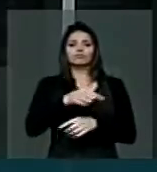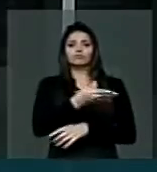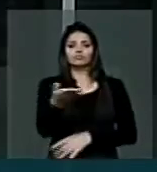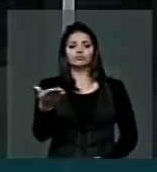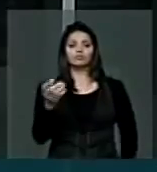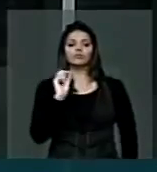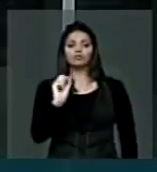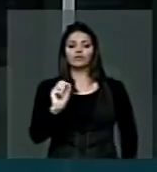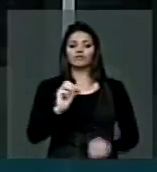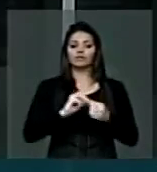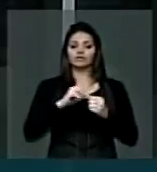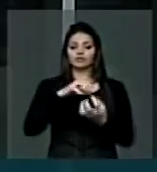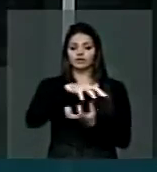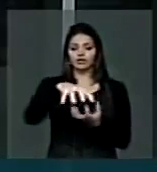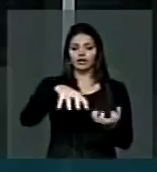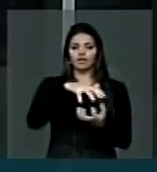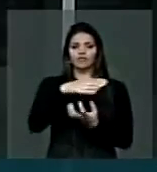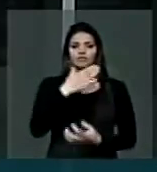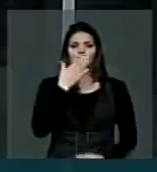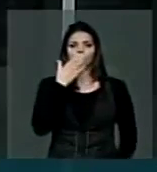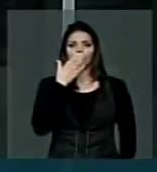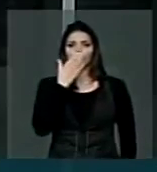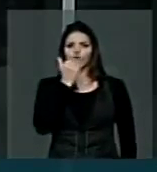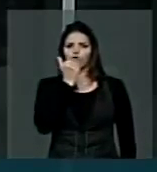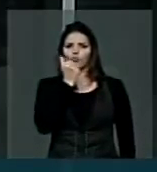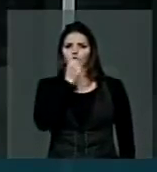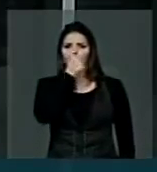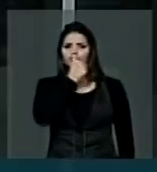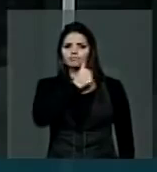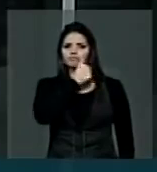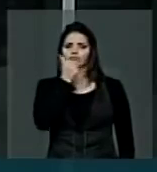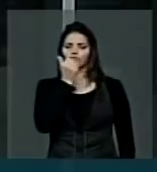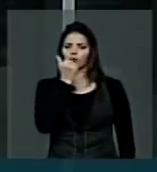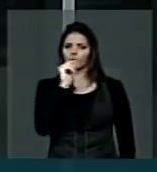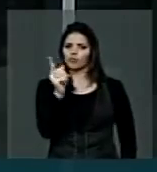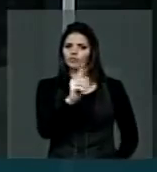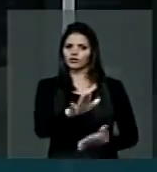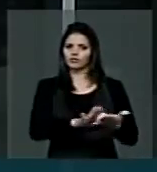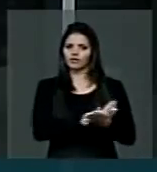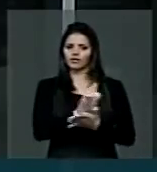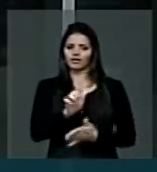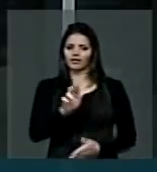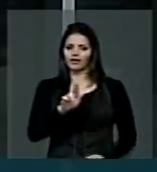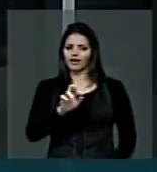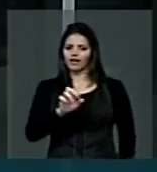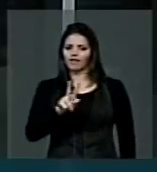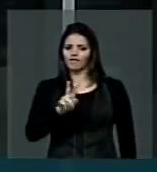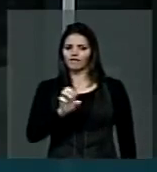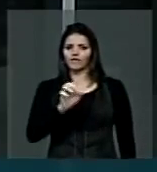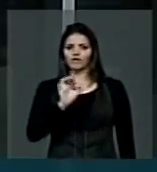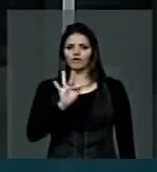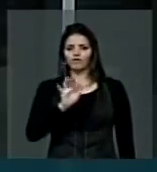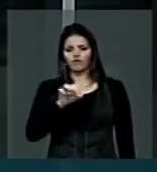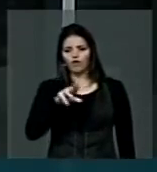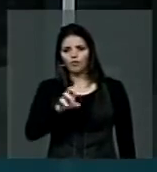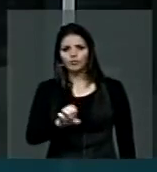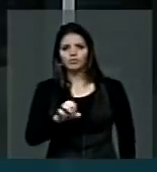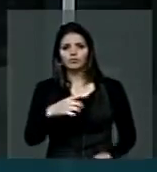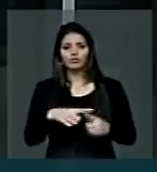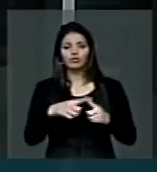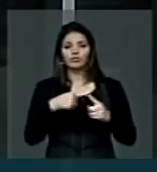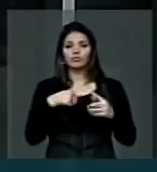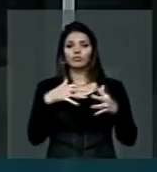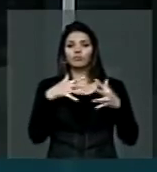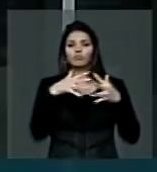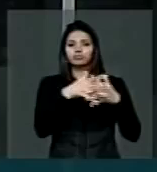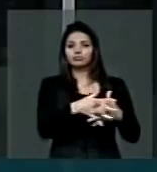deputados, fazer greve de fome. Acho, senhor presidente, que é um dos gargalos deste país,